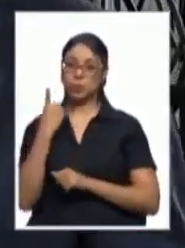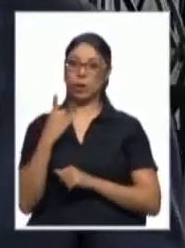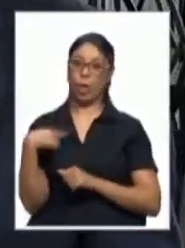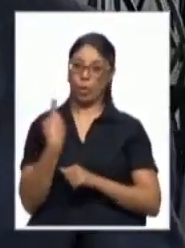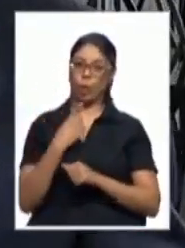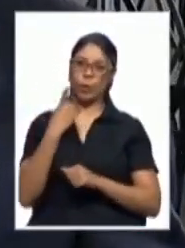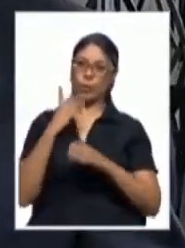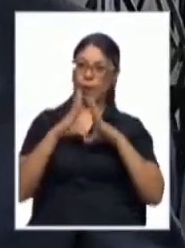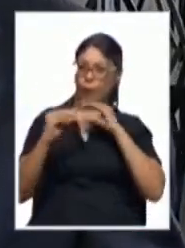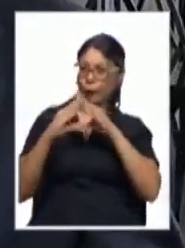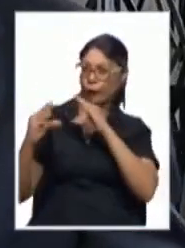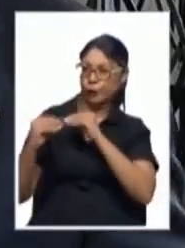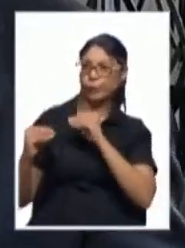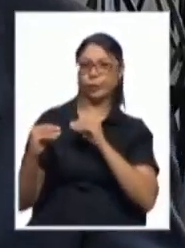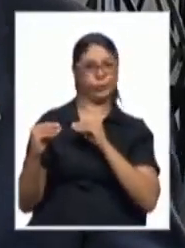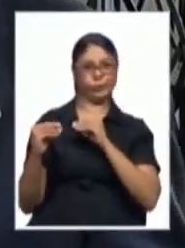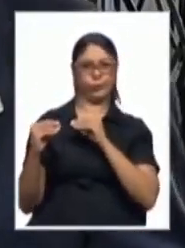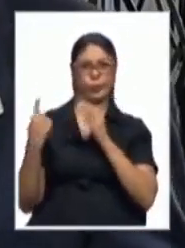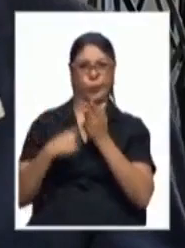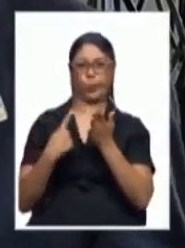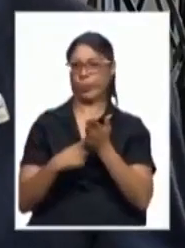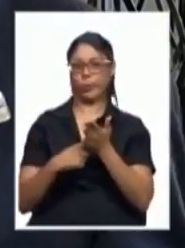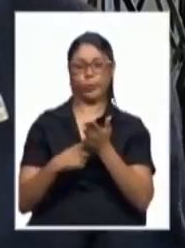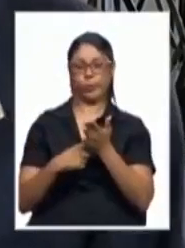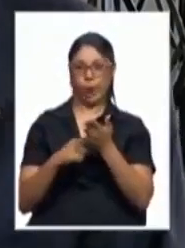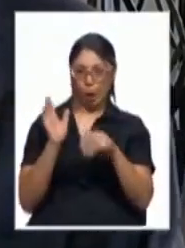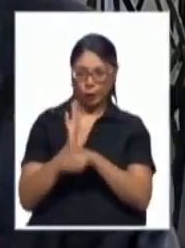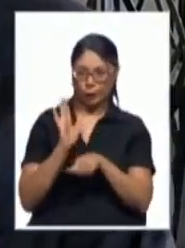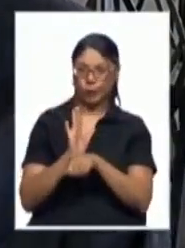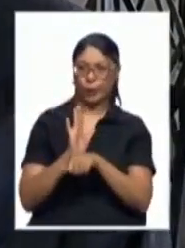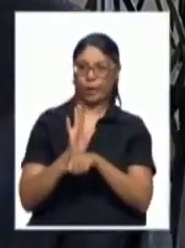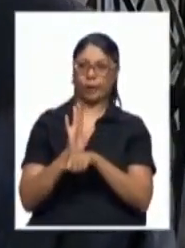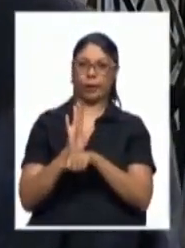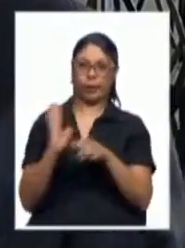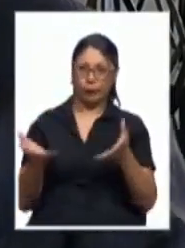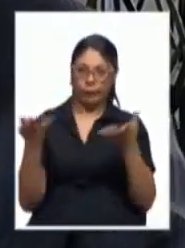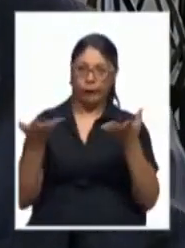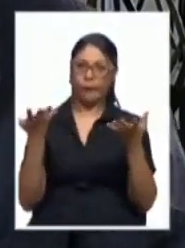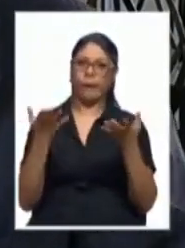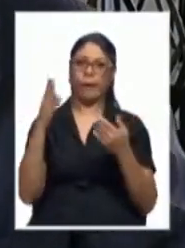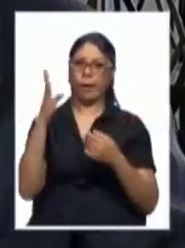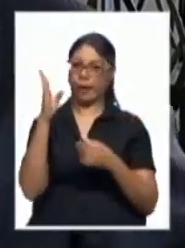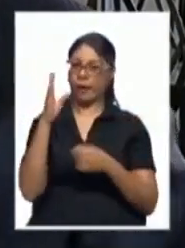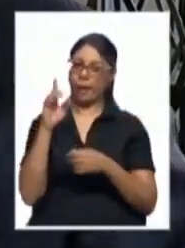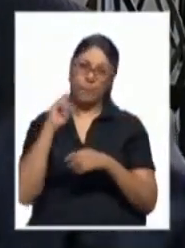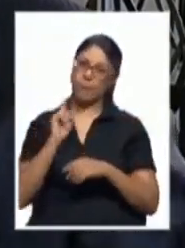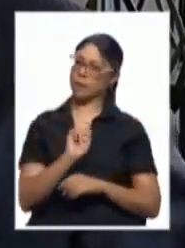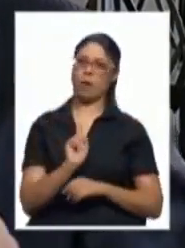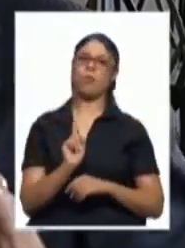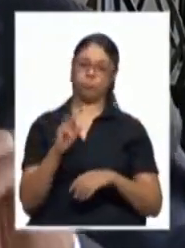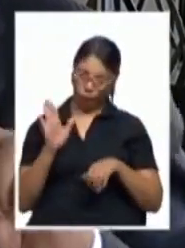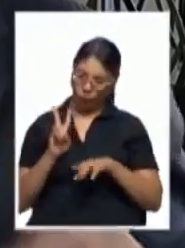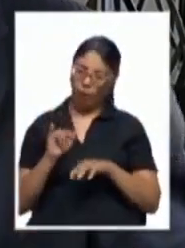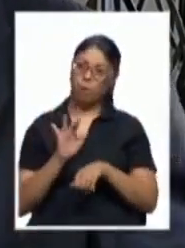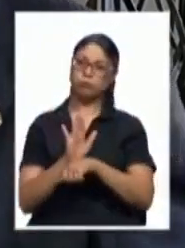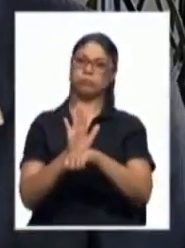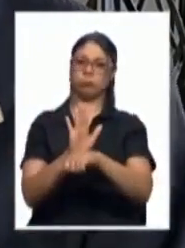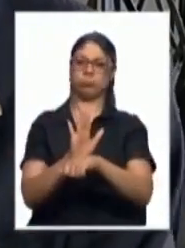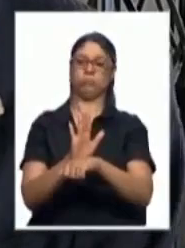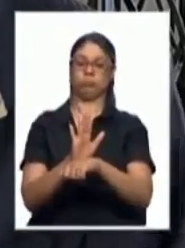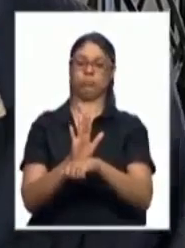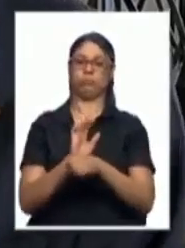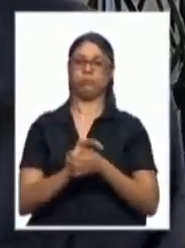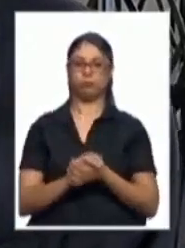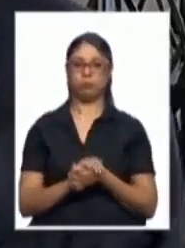do compromisso de ajudar a reerguer esse Estado de Minas Gerais, que é muito bom para ele, que ele tenha a sua posição na esfera